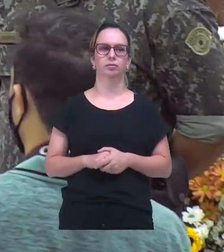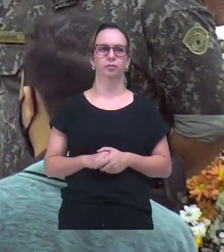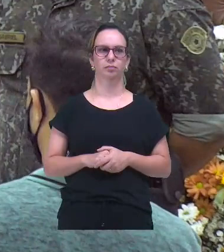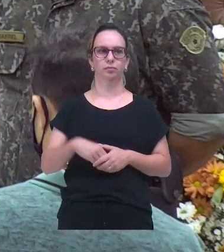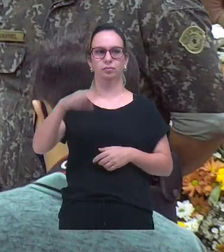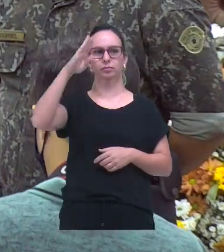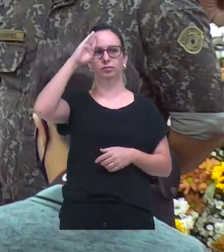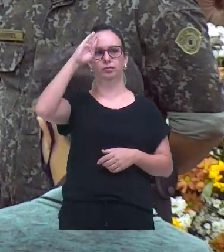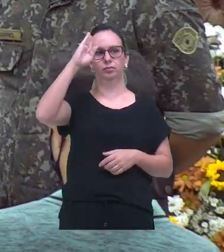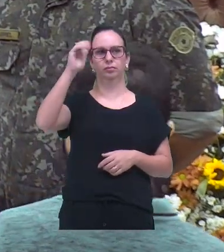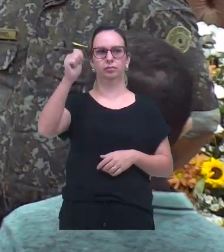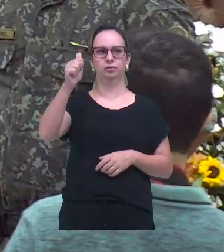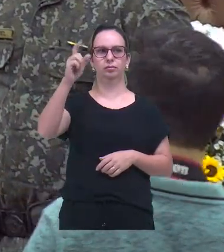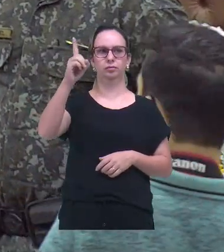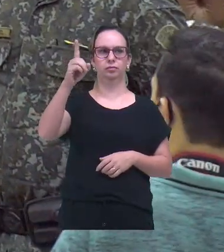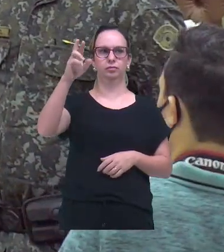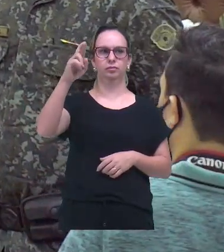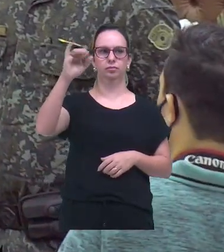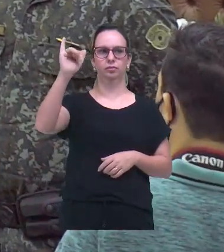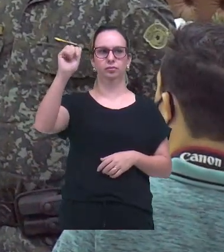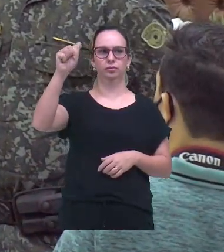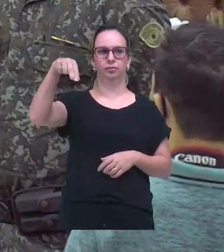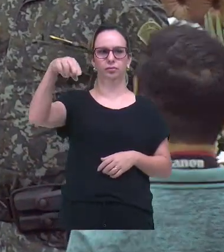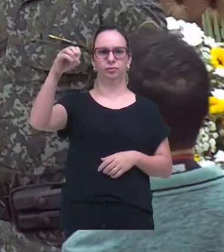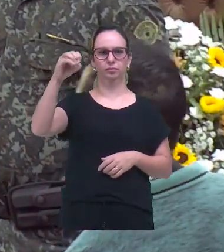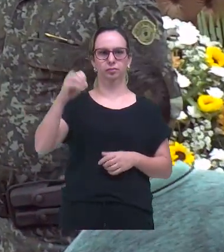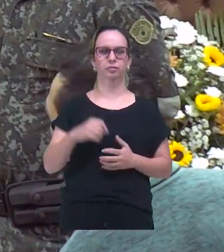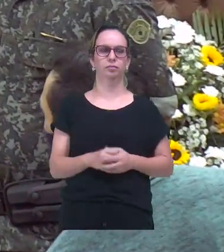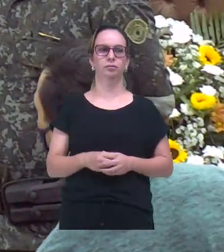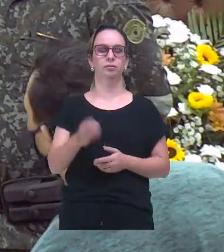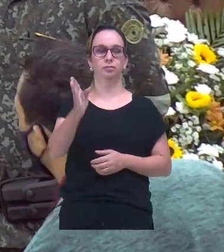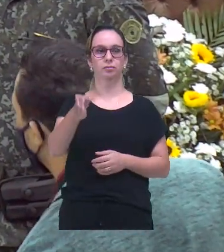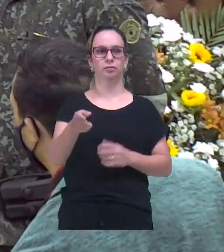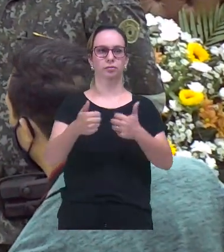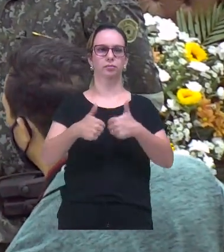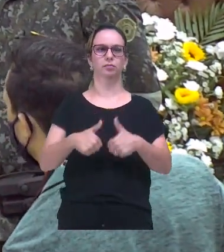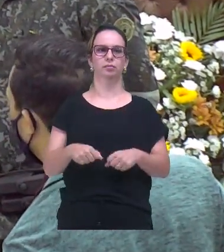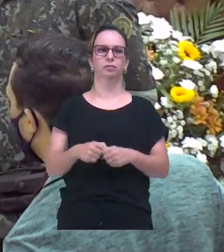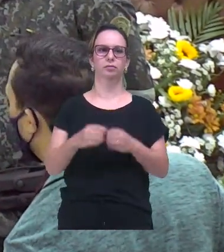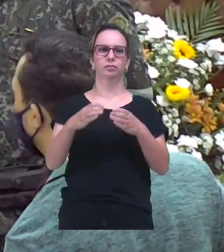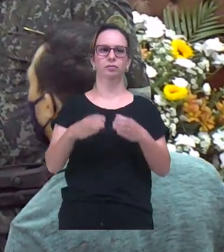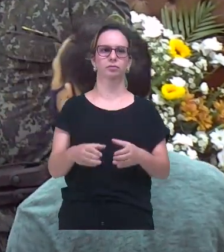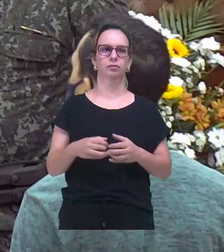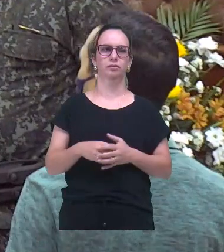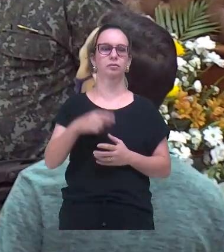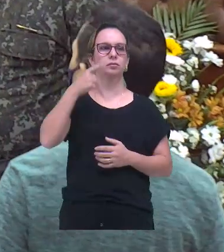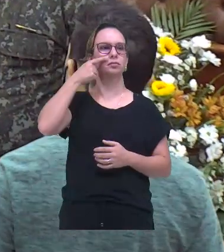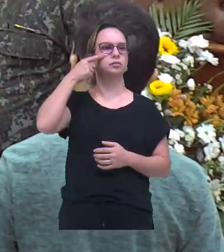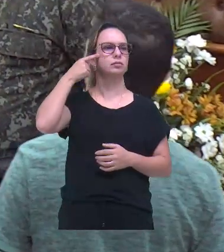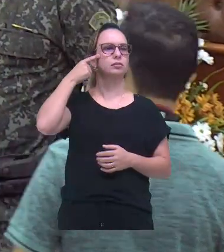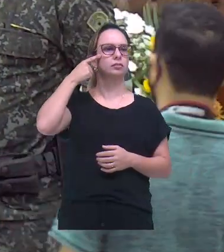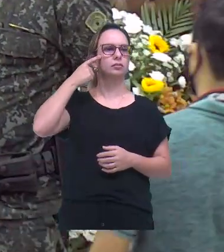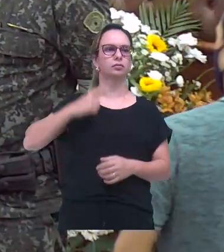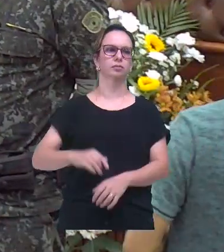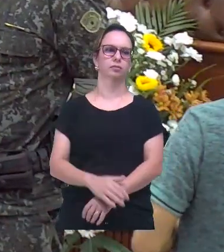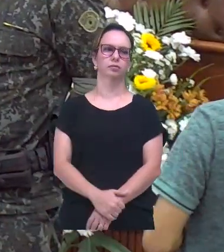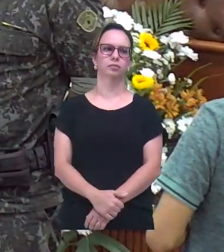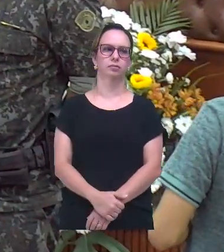Coronel Adriano Aranão, por favor, já estava lá no local, vereador Vinícius Guilherme Simili, para acompanhar também, por favor, neste momento.